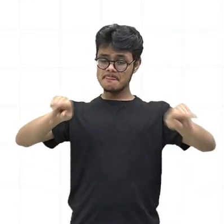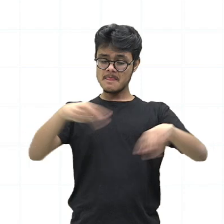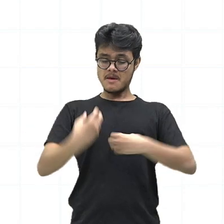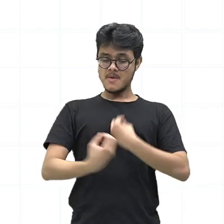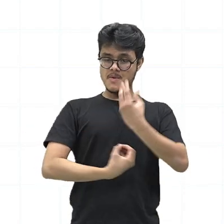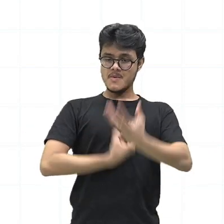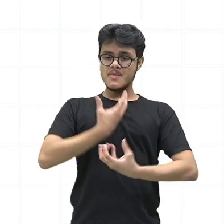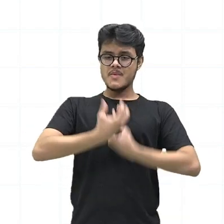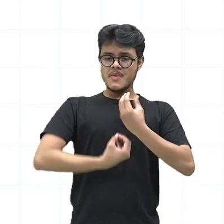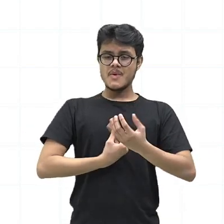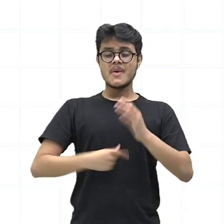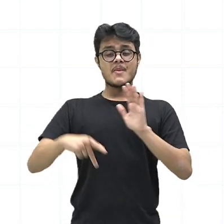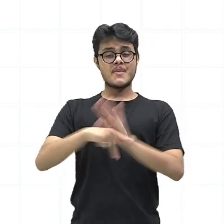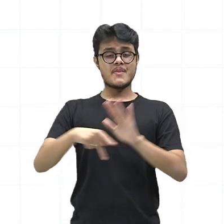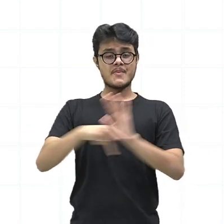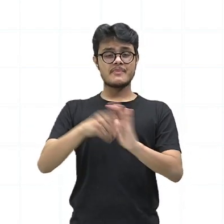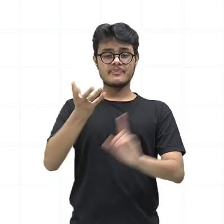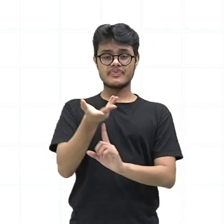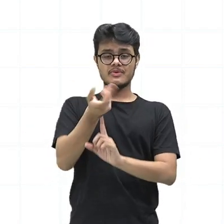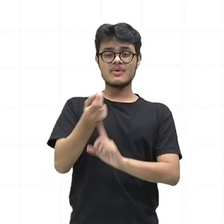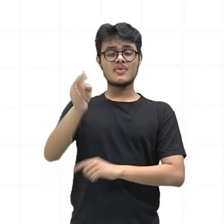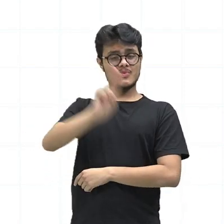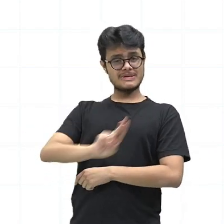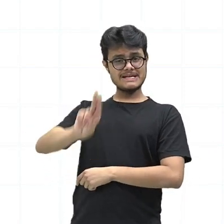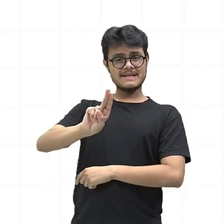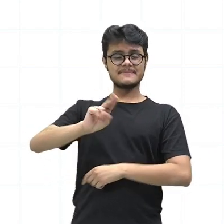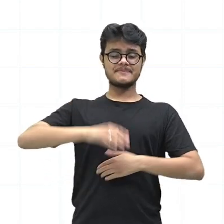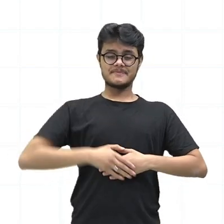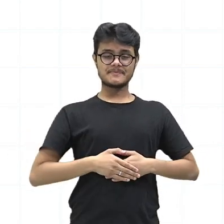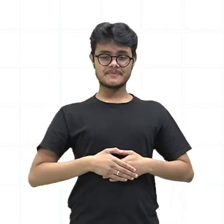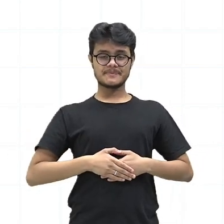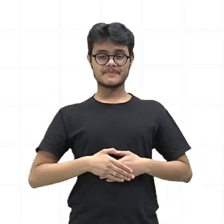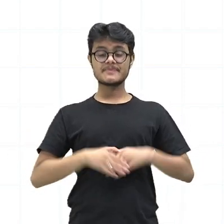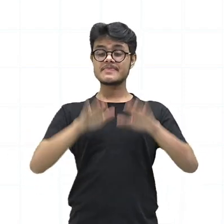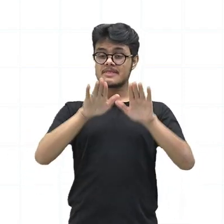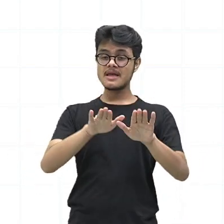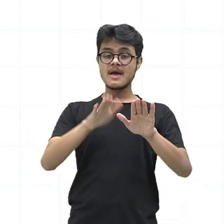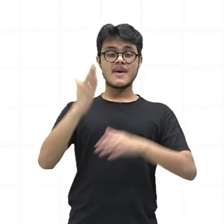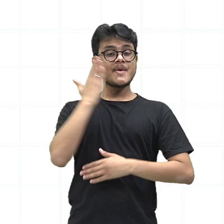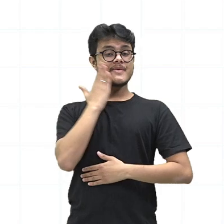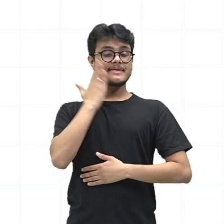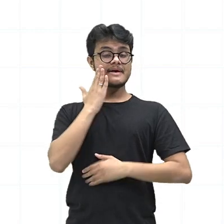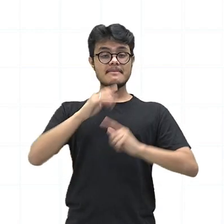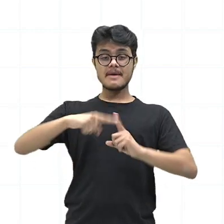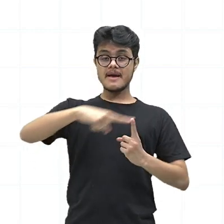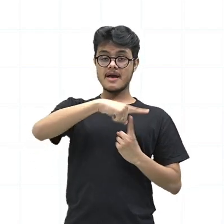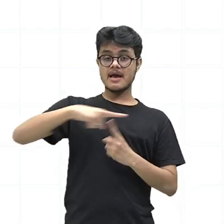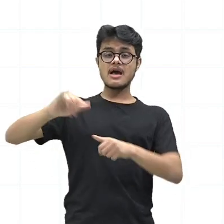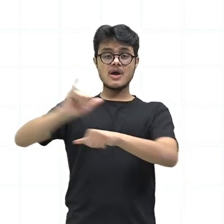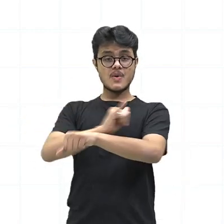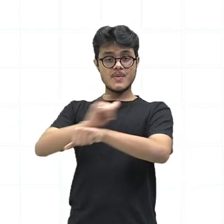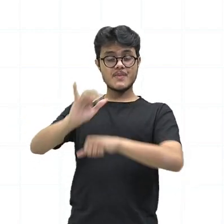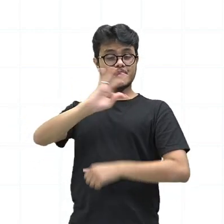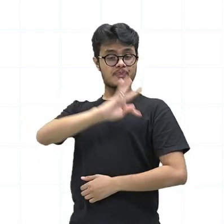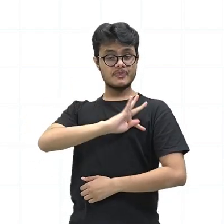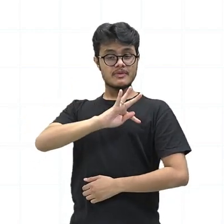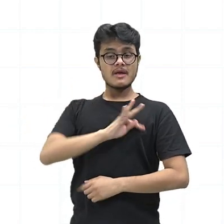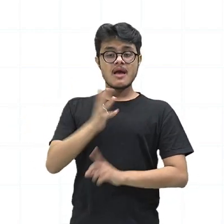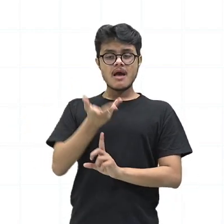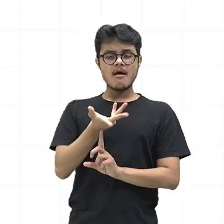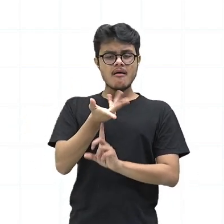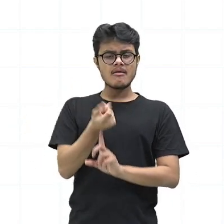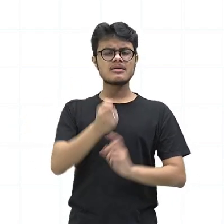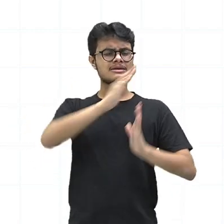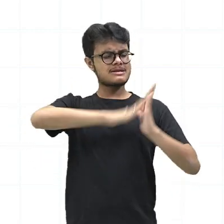maneiras de expressões por meio das artes. Podemos considerar como linguagens artísticas as artes visuais, aí tem